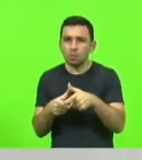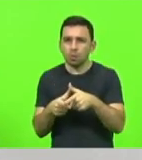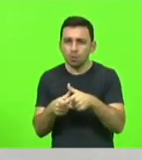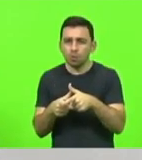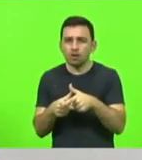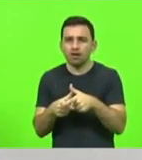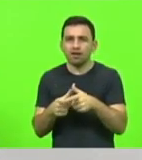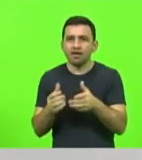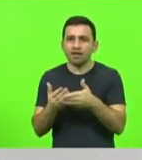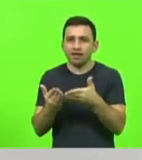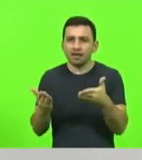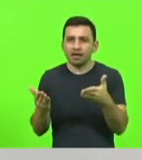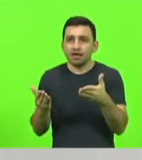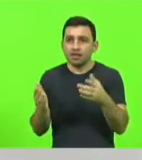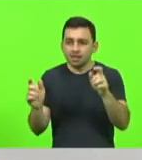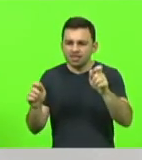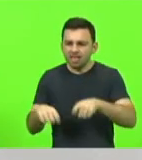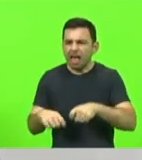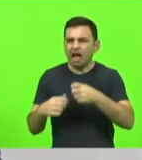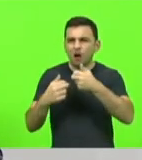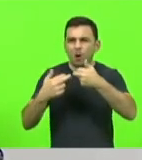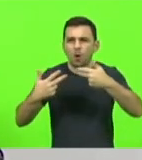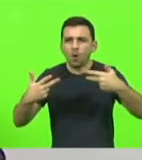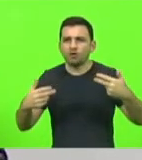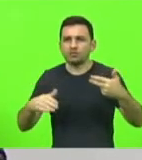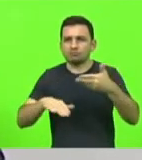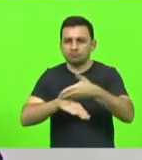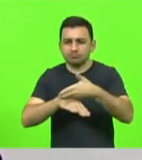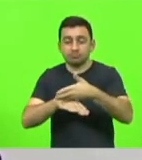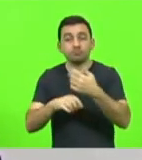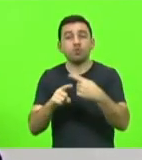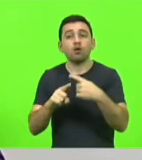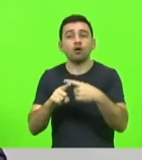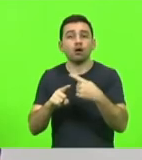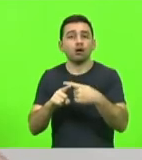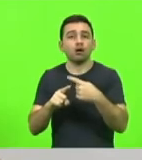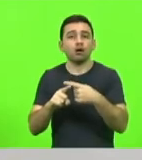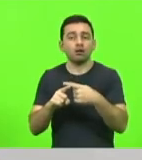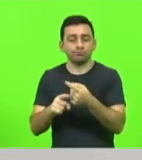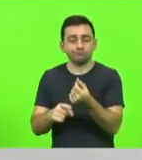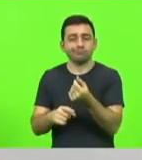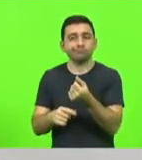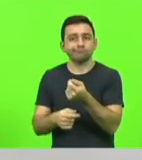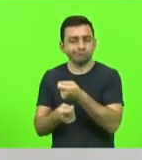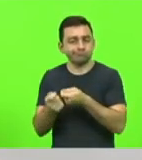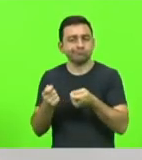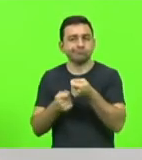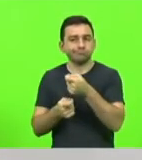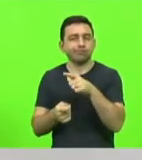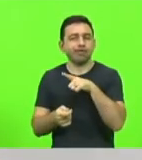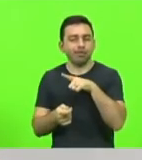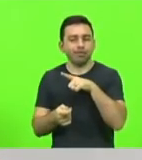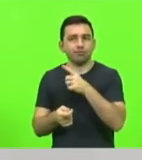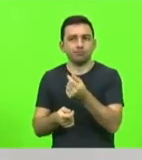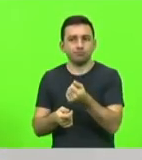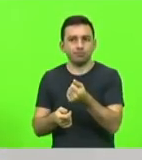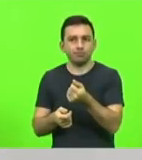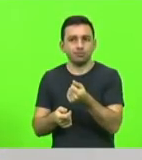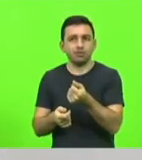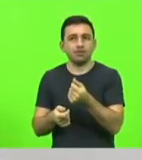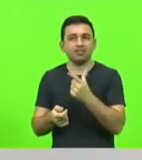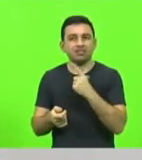que têm grandes oportunidades, até pelas condições financeiras. Há uma